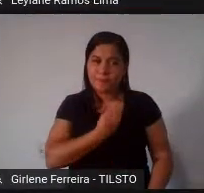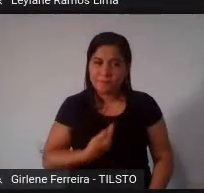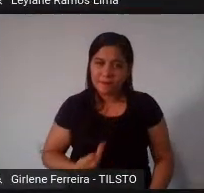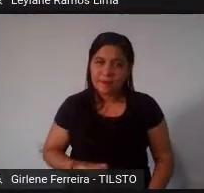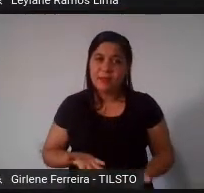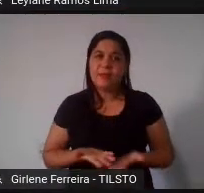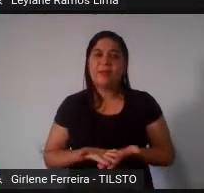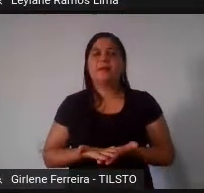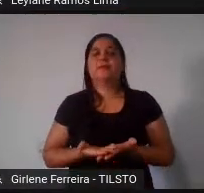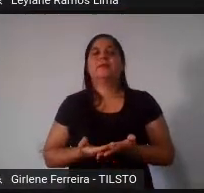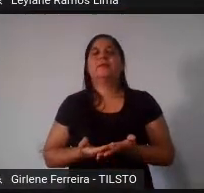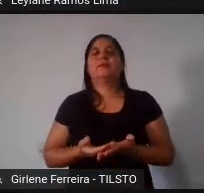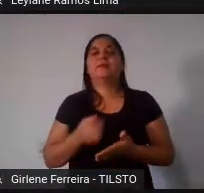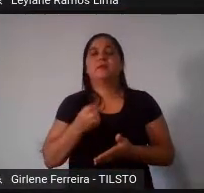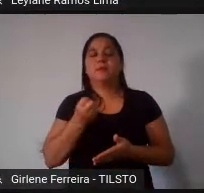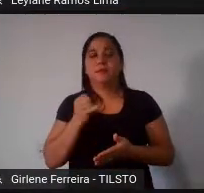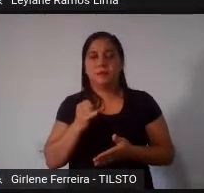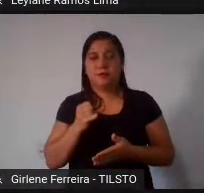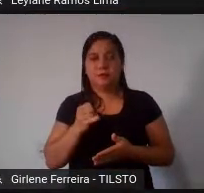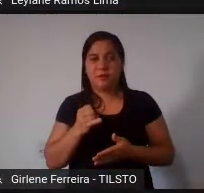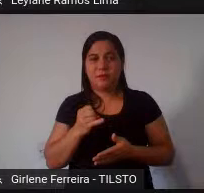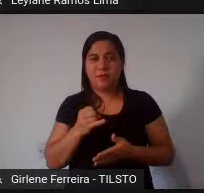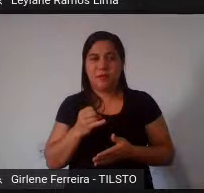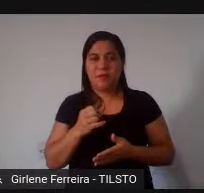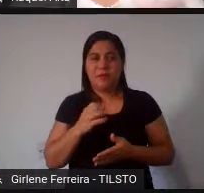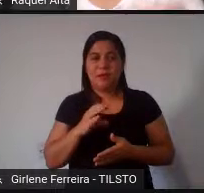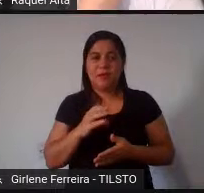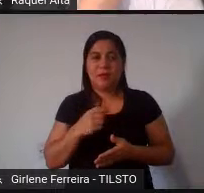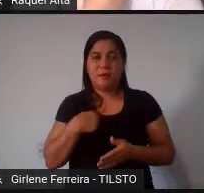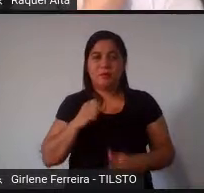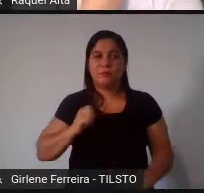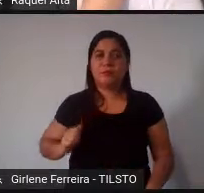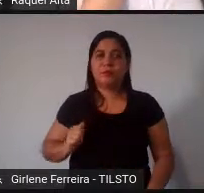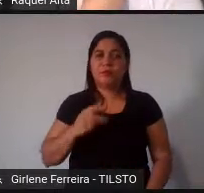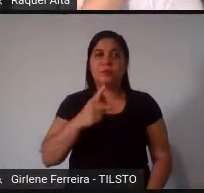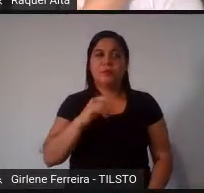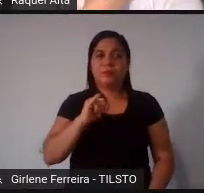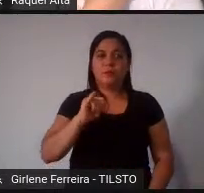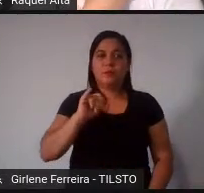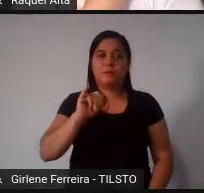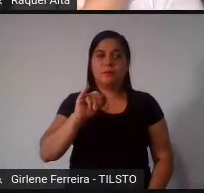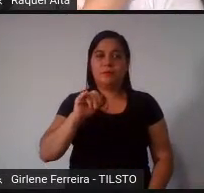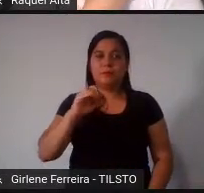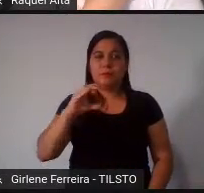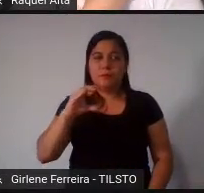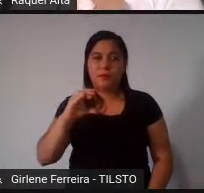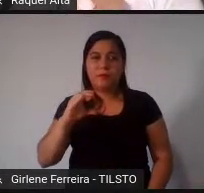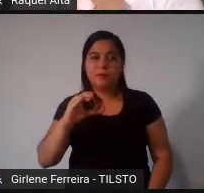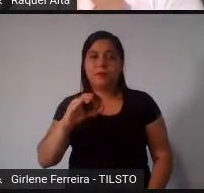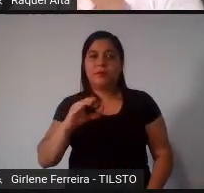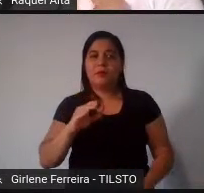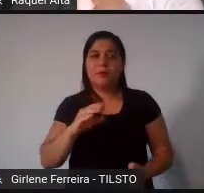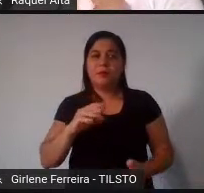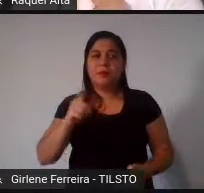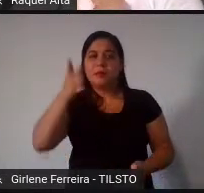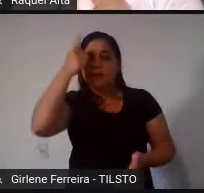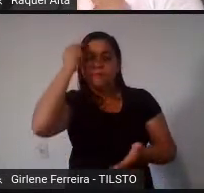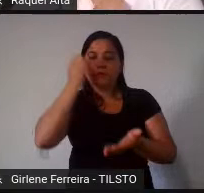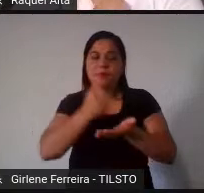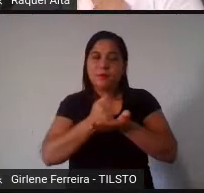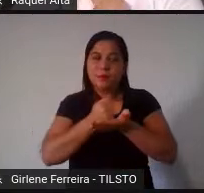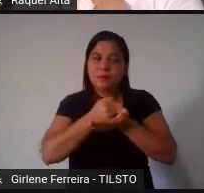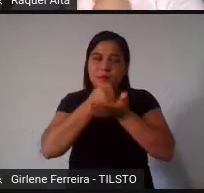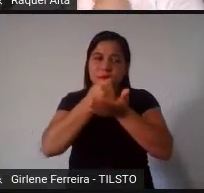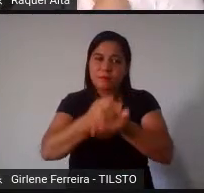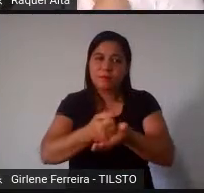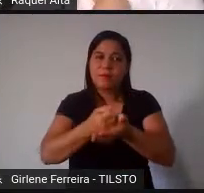bolsa. Eu, por exemplo, sou bolsista do PIC, que é o Programa de Iniciação Científica Júnior, que ajuda você também a se preparar para